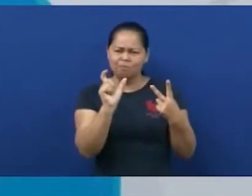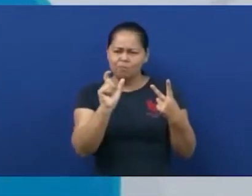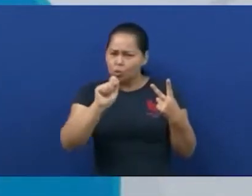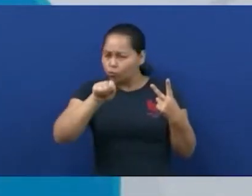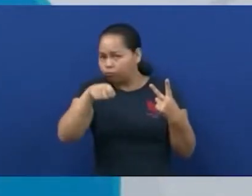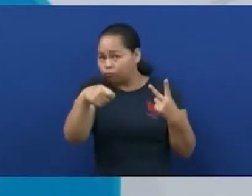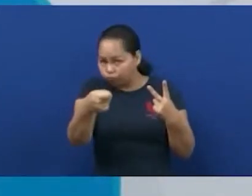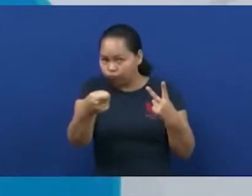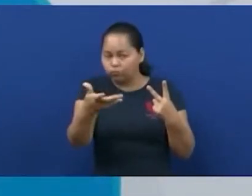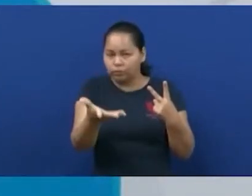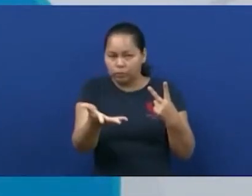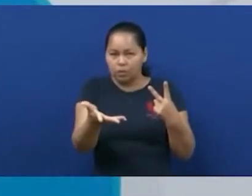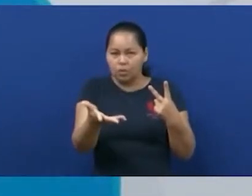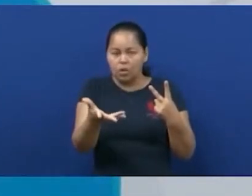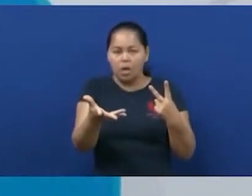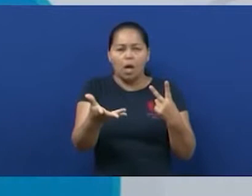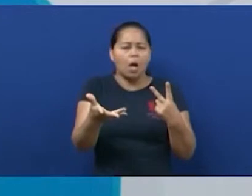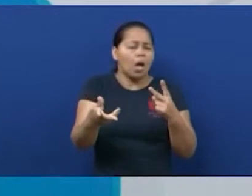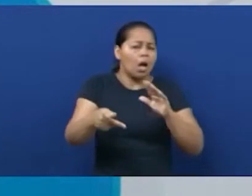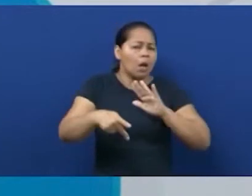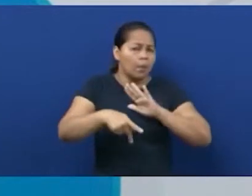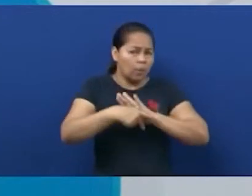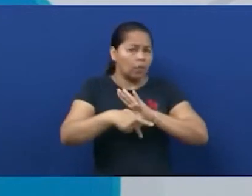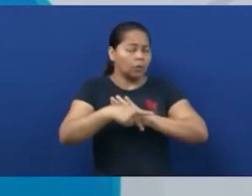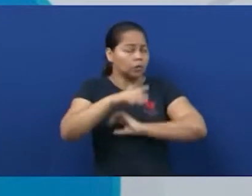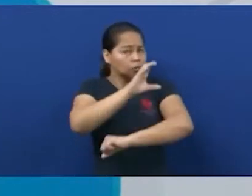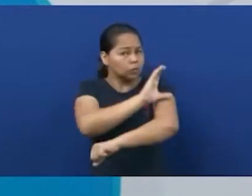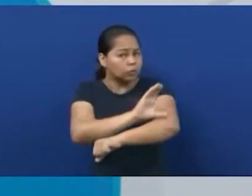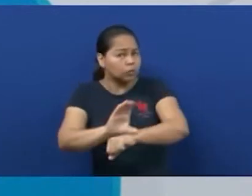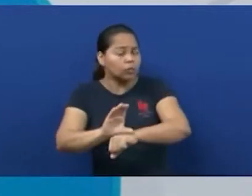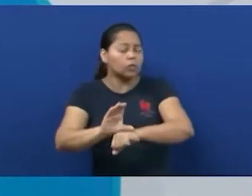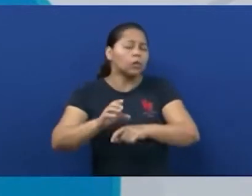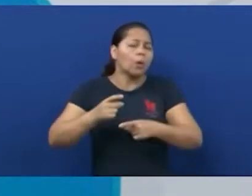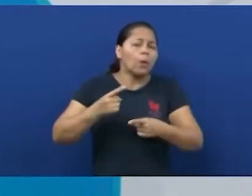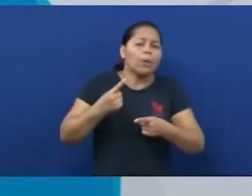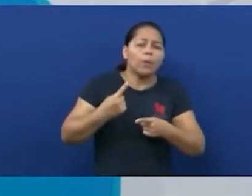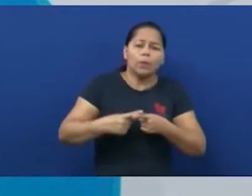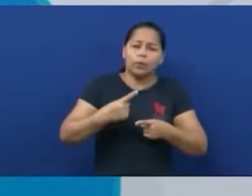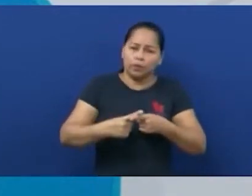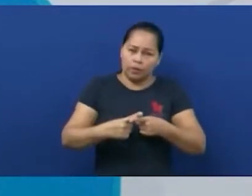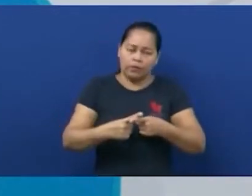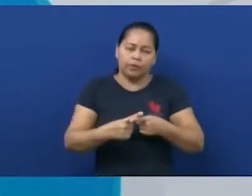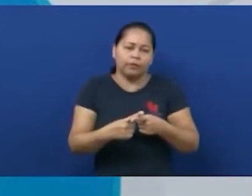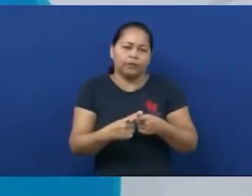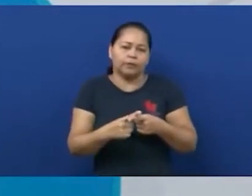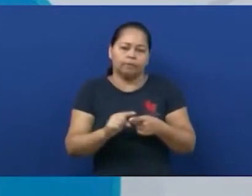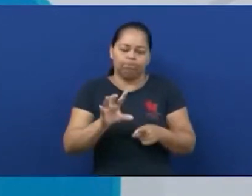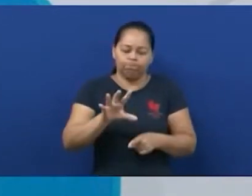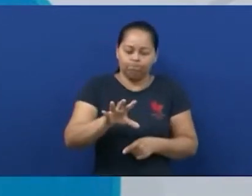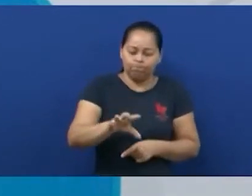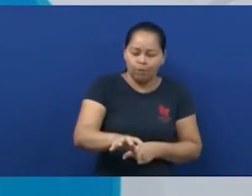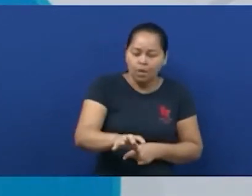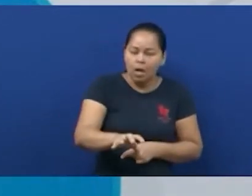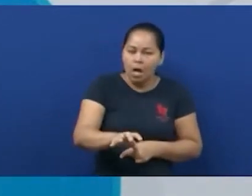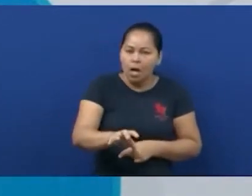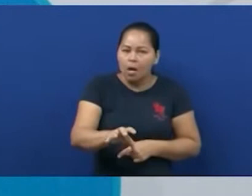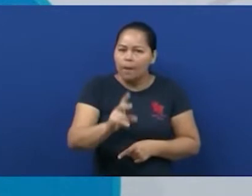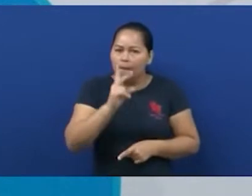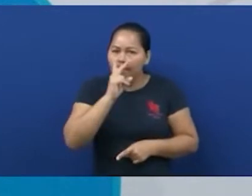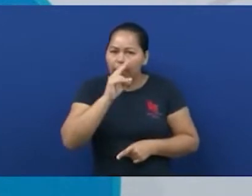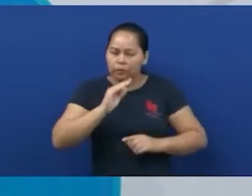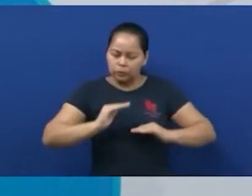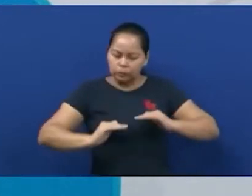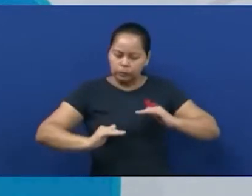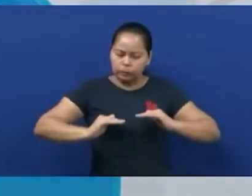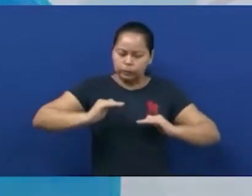palavras da nossa cultura. Por quê? Porque quando a gente pega num objeto que a temperatura está